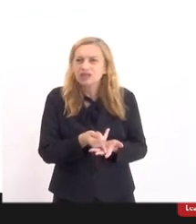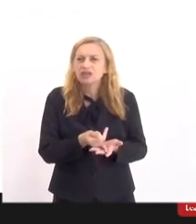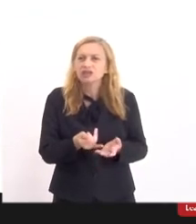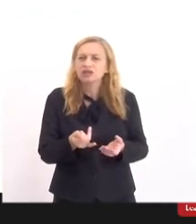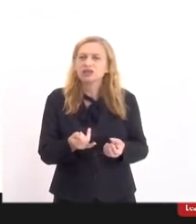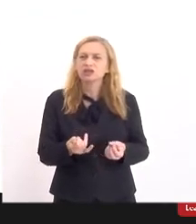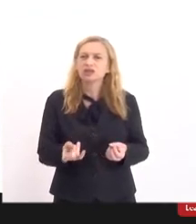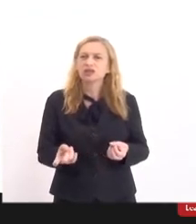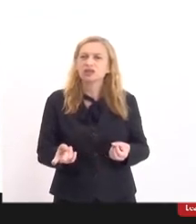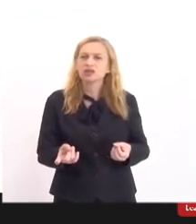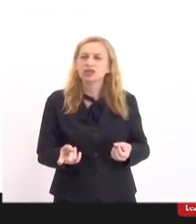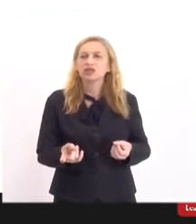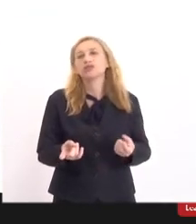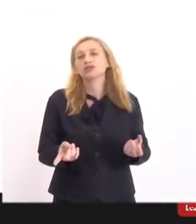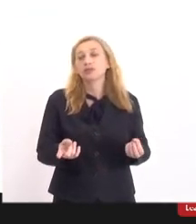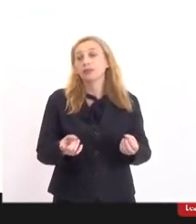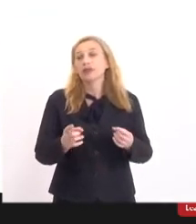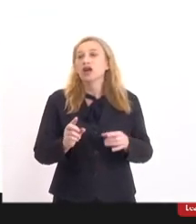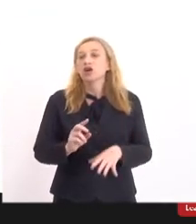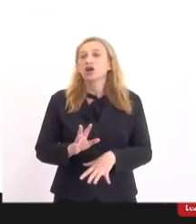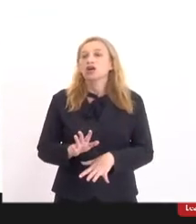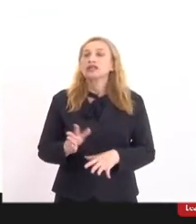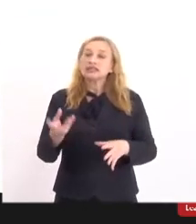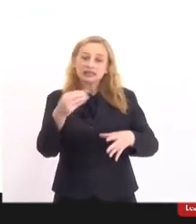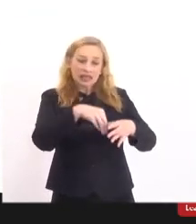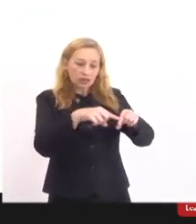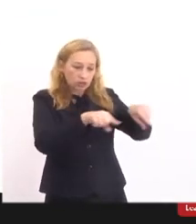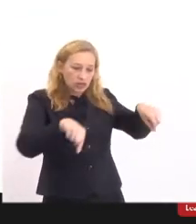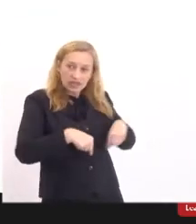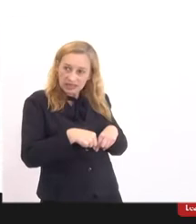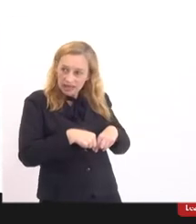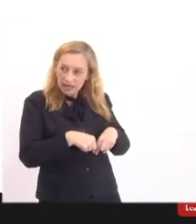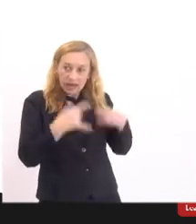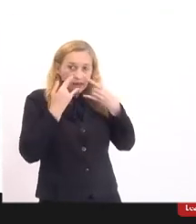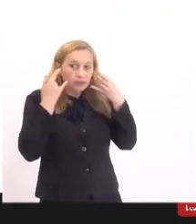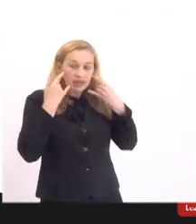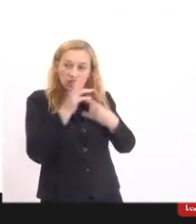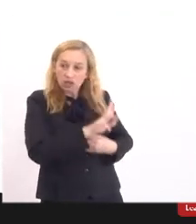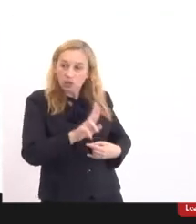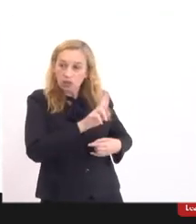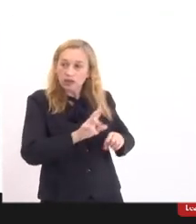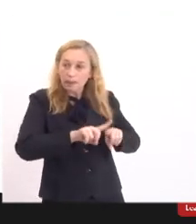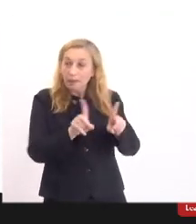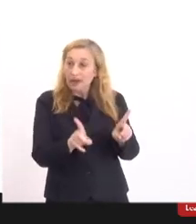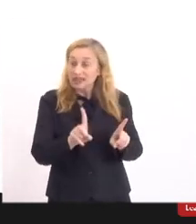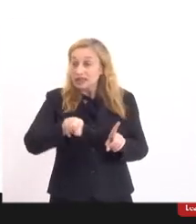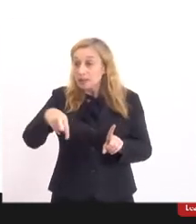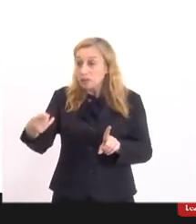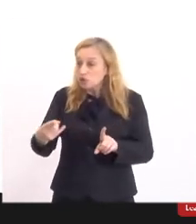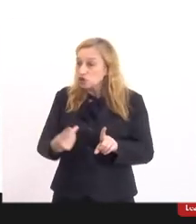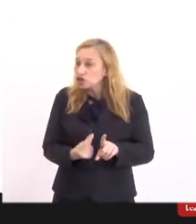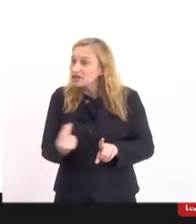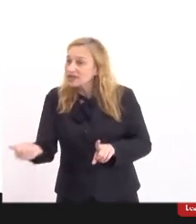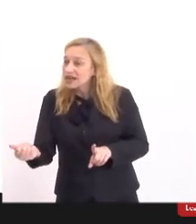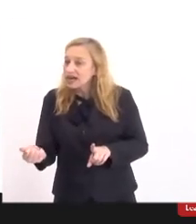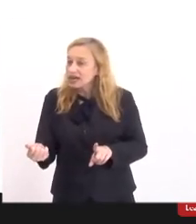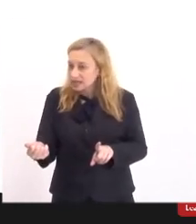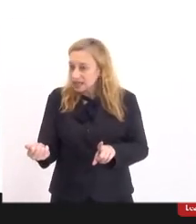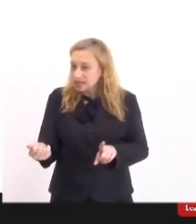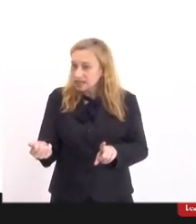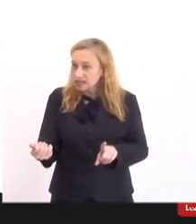e os corredores tiram a máscara. É evidente que os alunos têm que assumir a responsabilidade desse processo. Mas a gente está falando